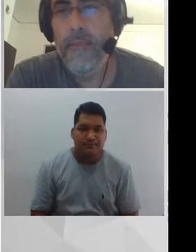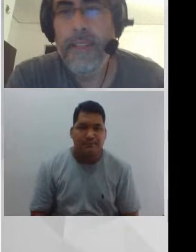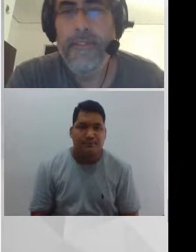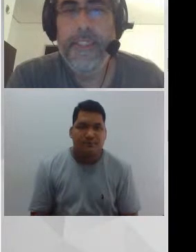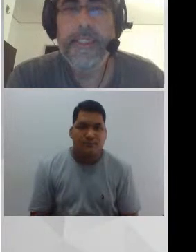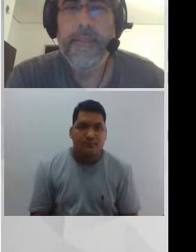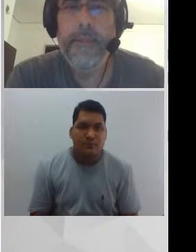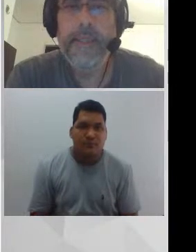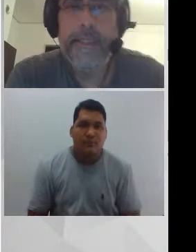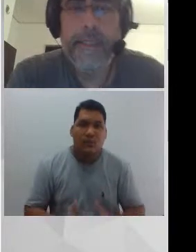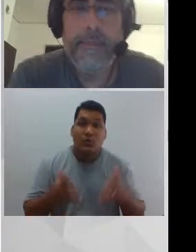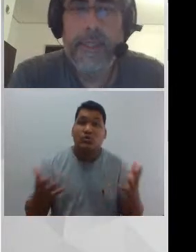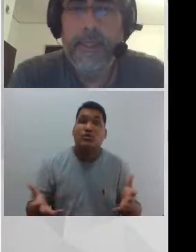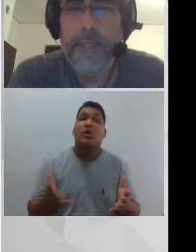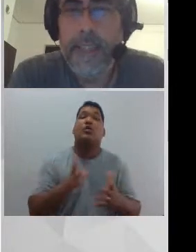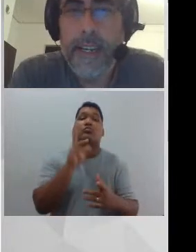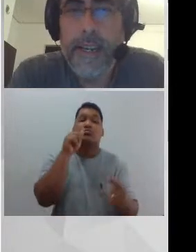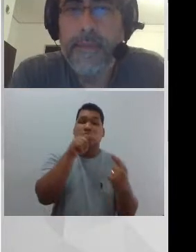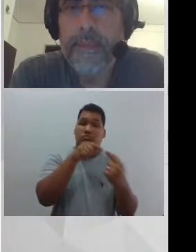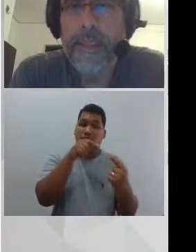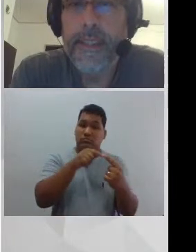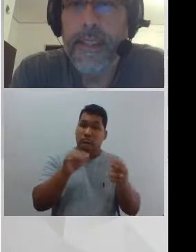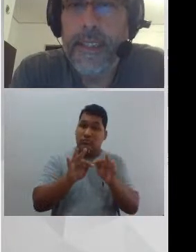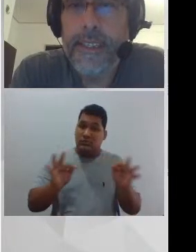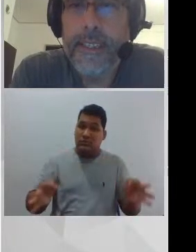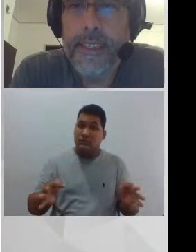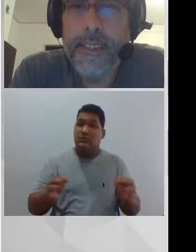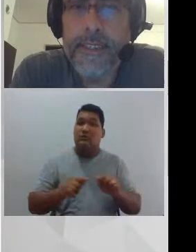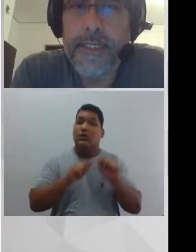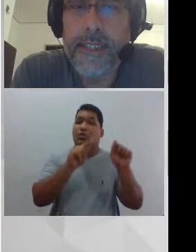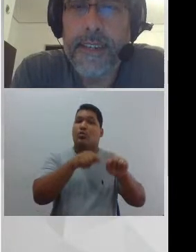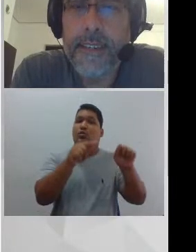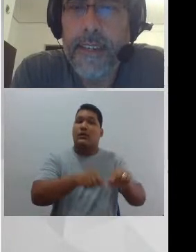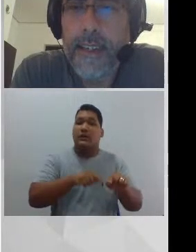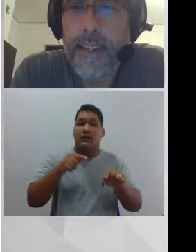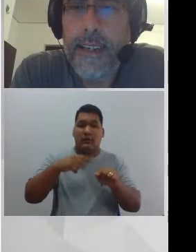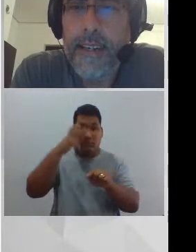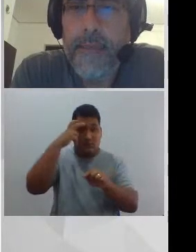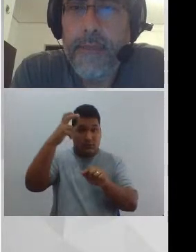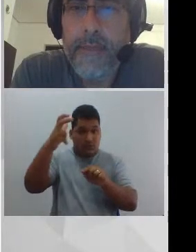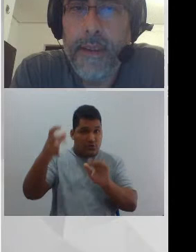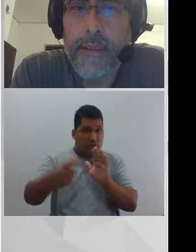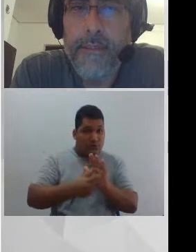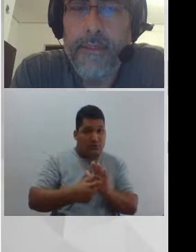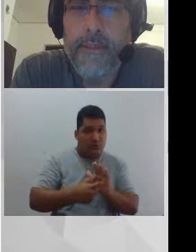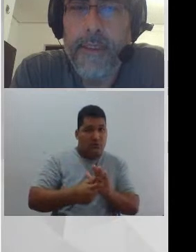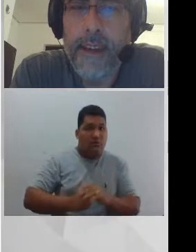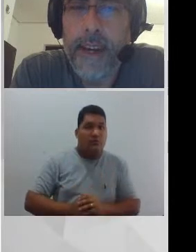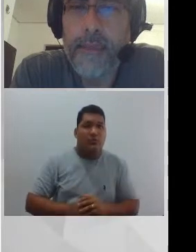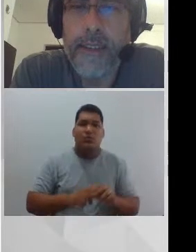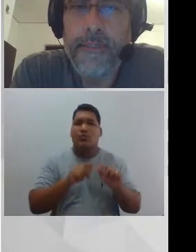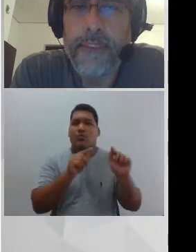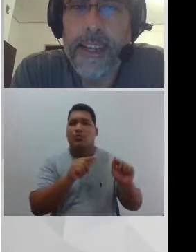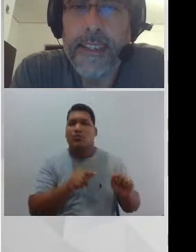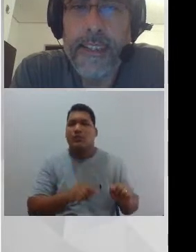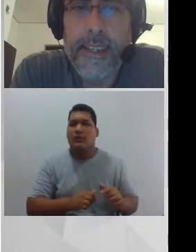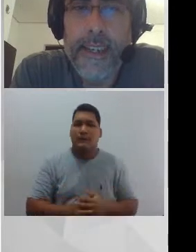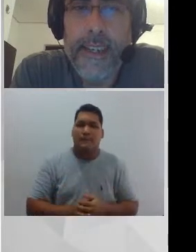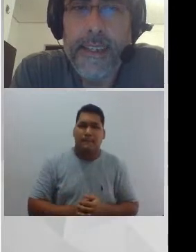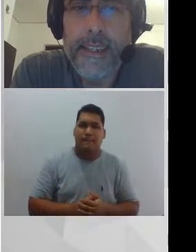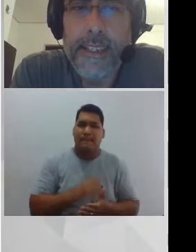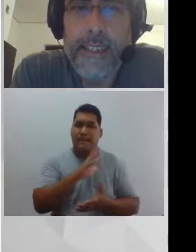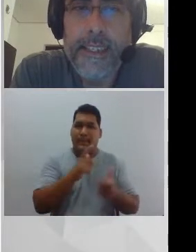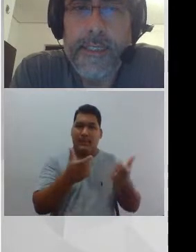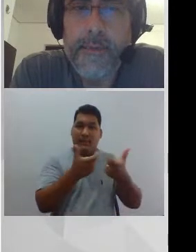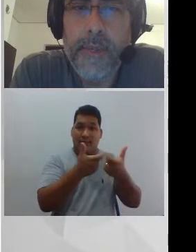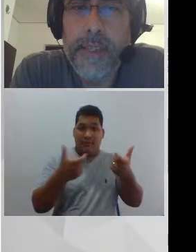Então, uma definição bem simples do que é inteligência artificial é uma rápida frase: